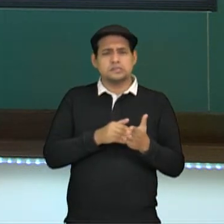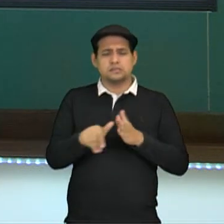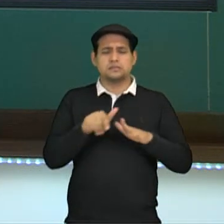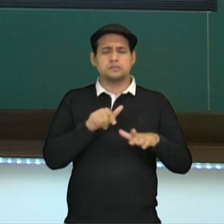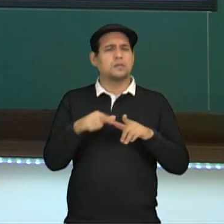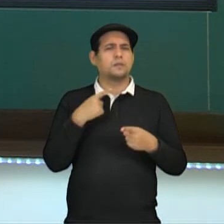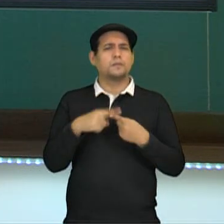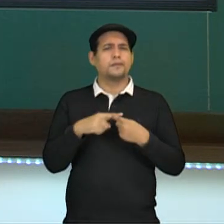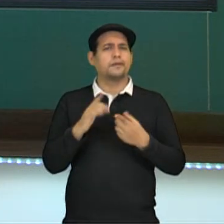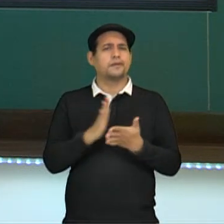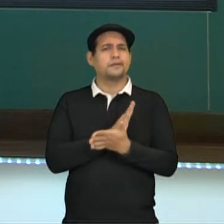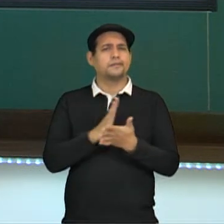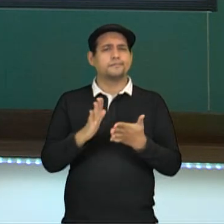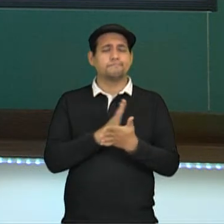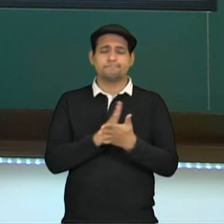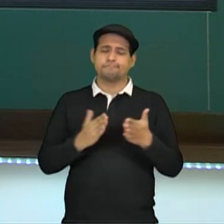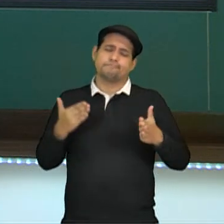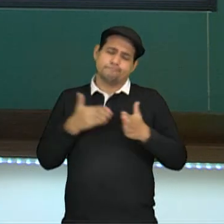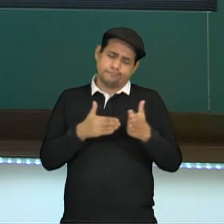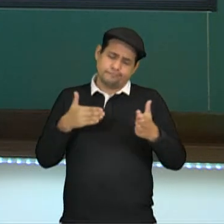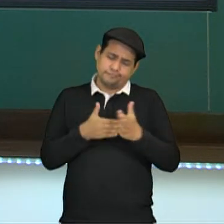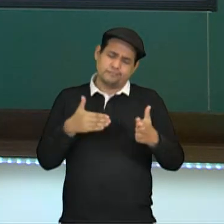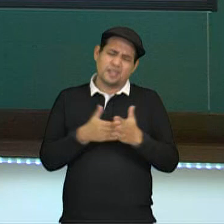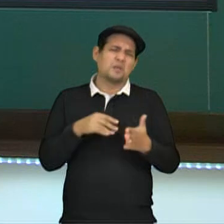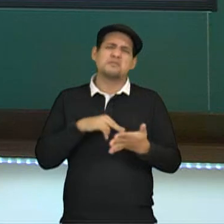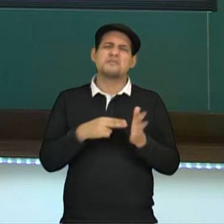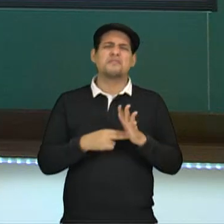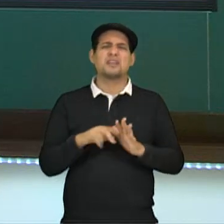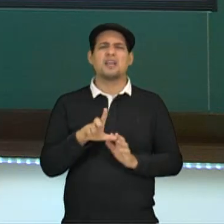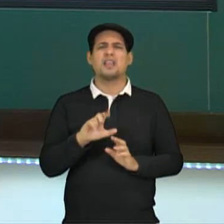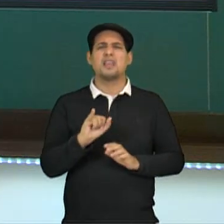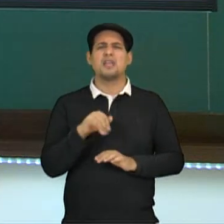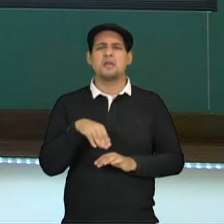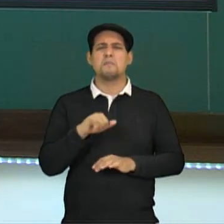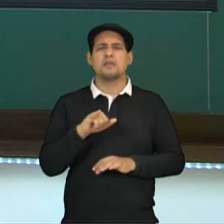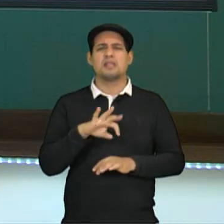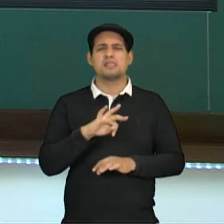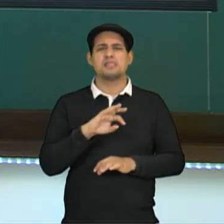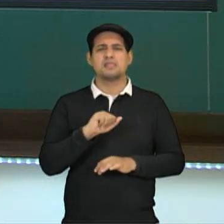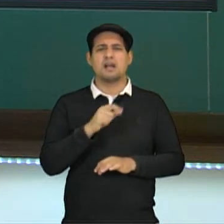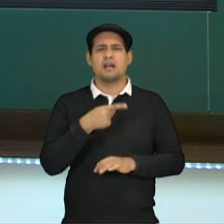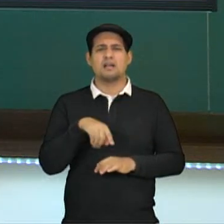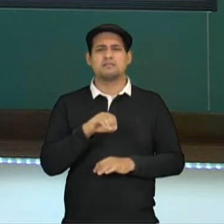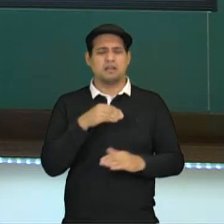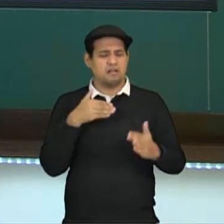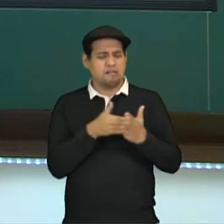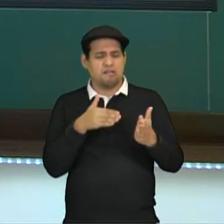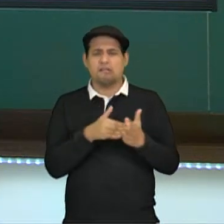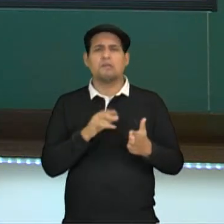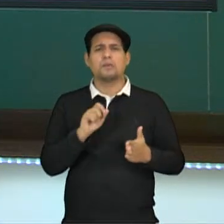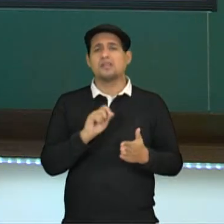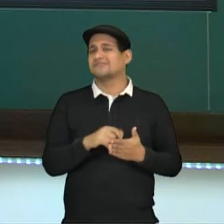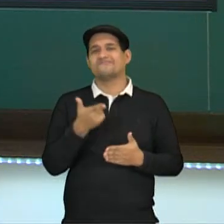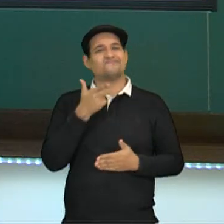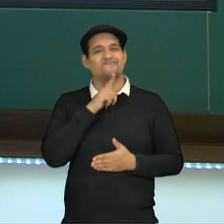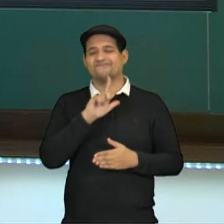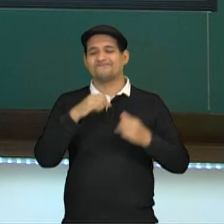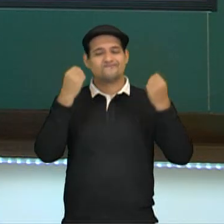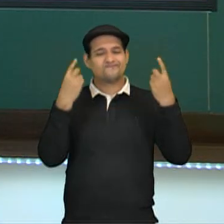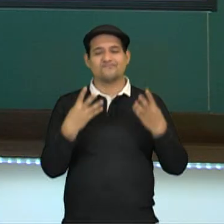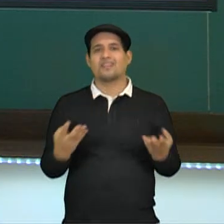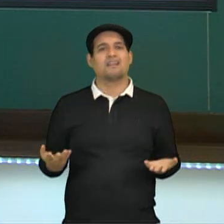por conta de algumas limitações. O que, que seriam essas limitações aí, afinal? Na verdade, ele não conseguia